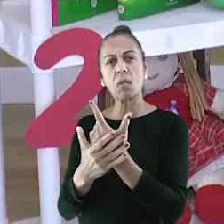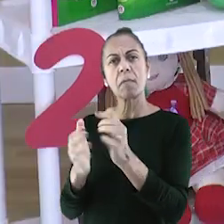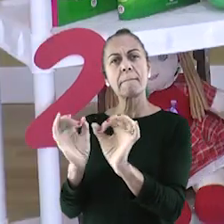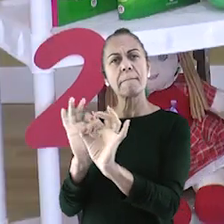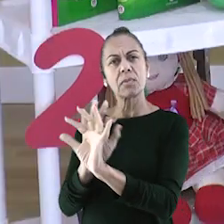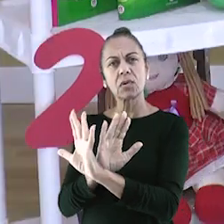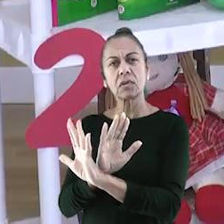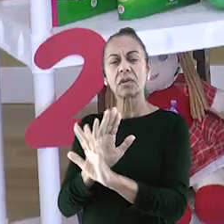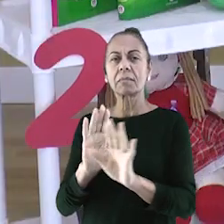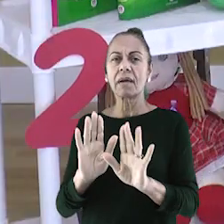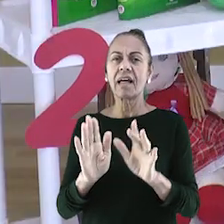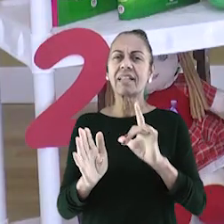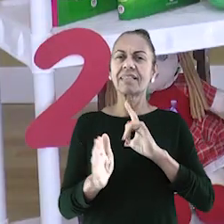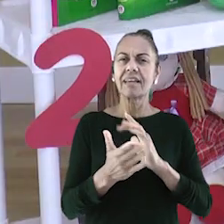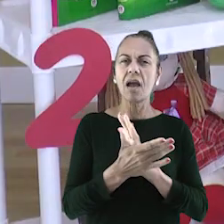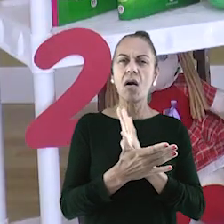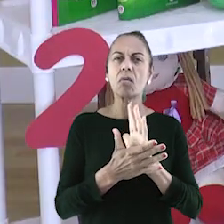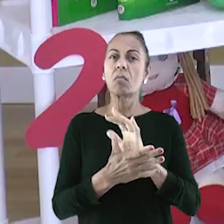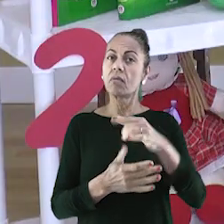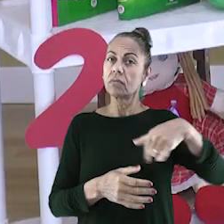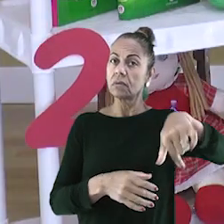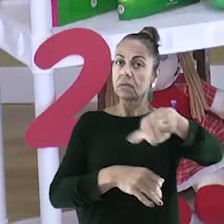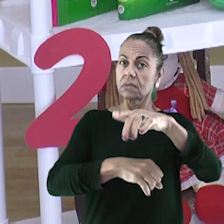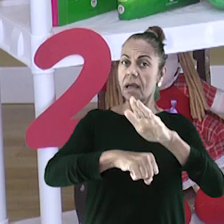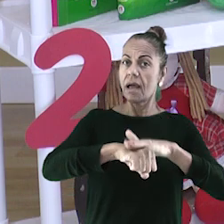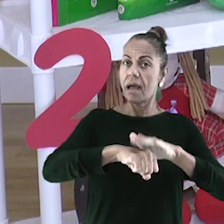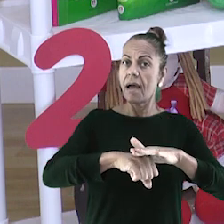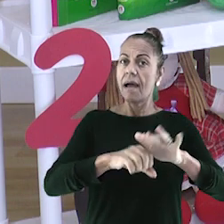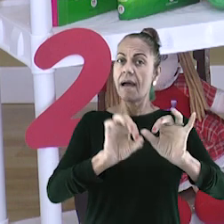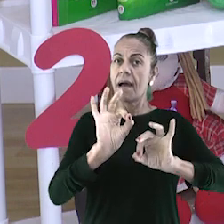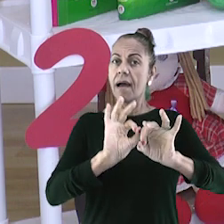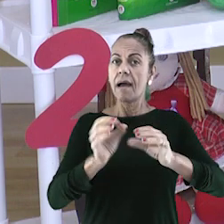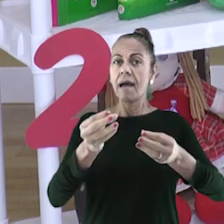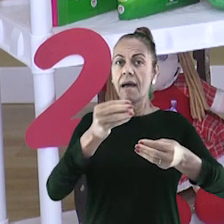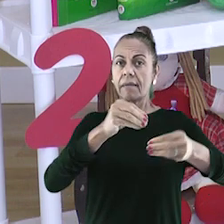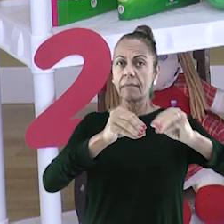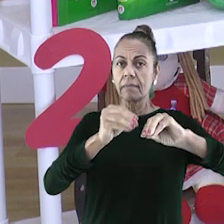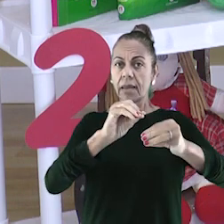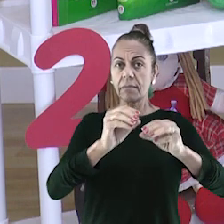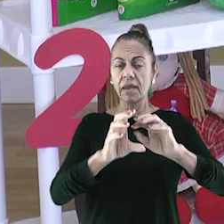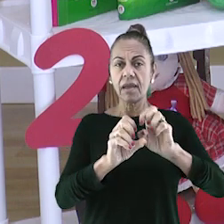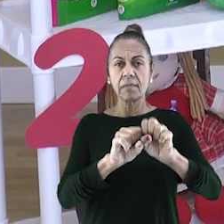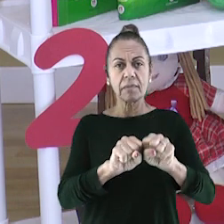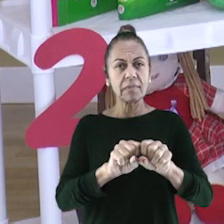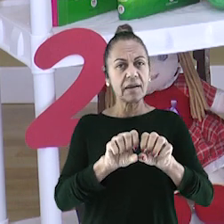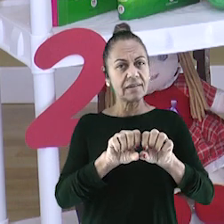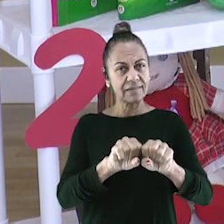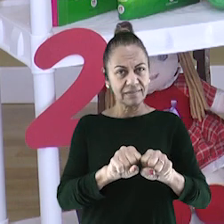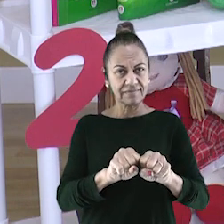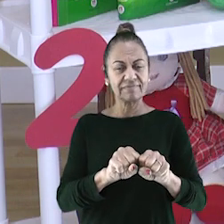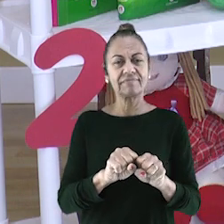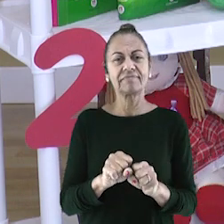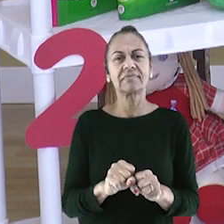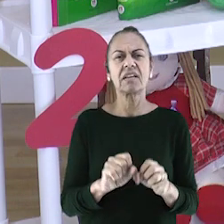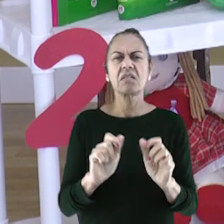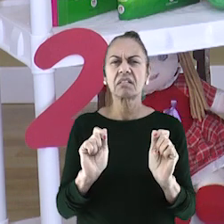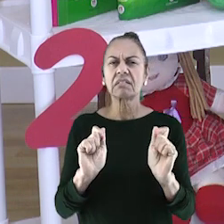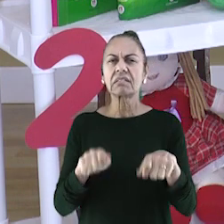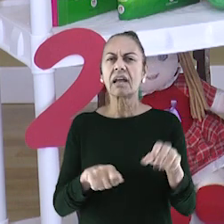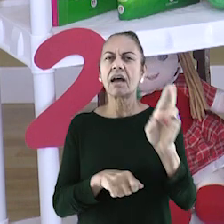argila que você já compra pronta e tem outras que você mesmo pode fazer. Você pode utilizar a